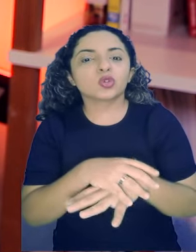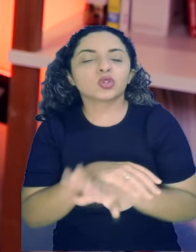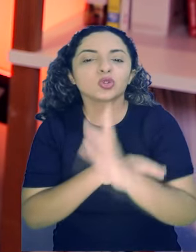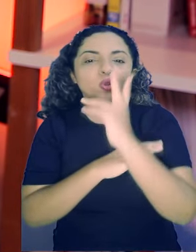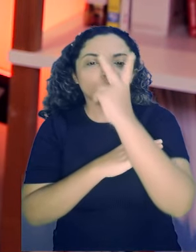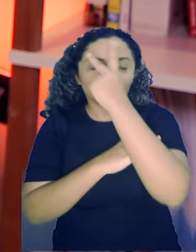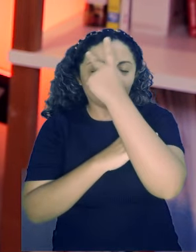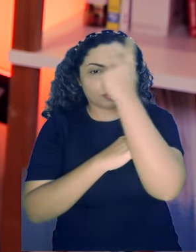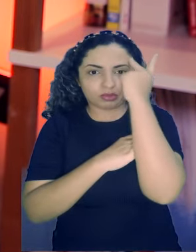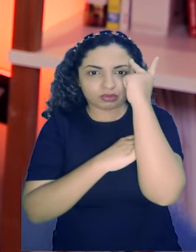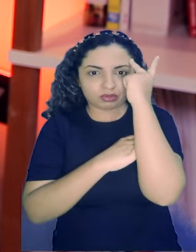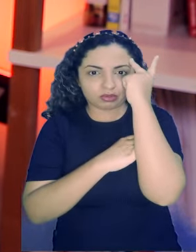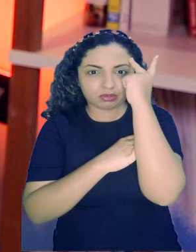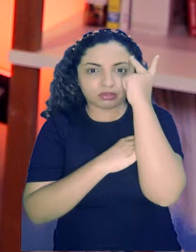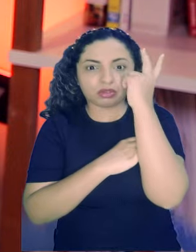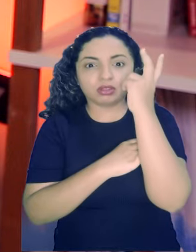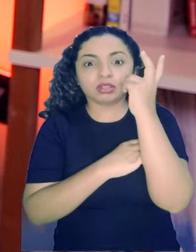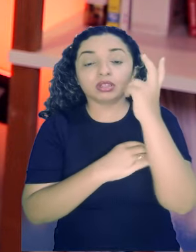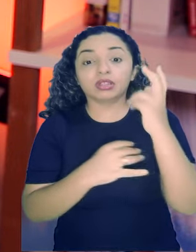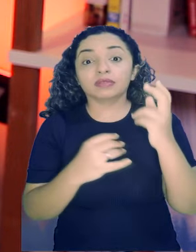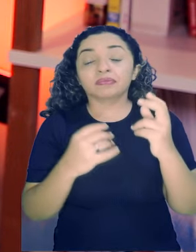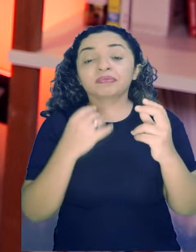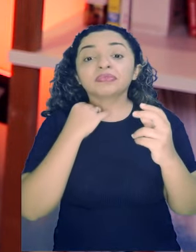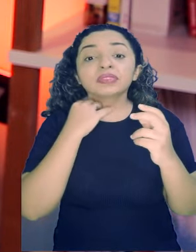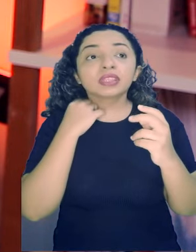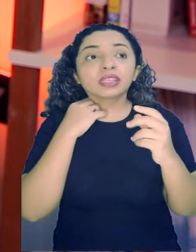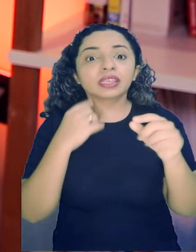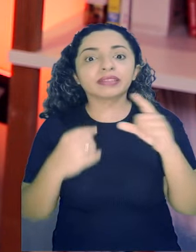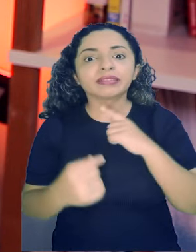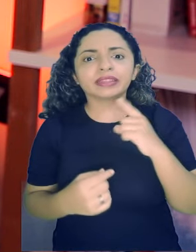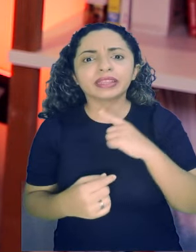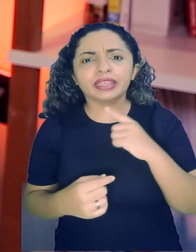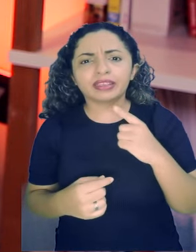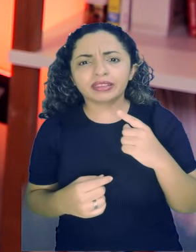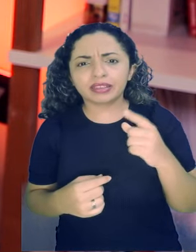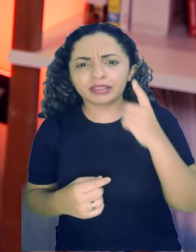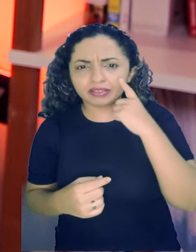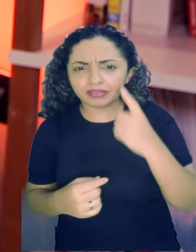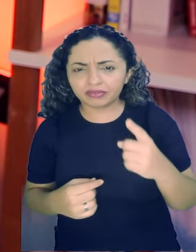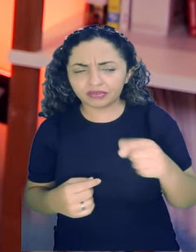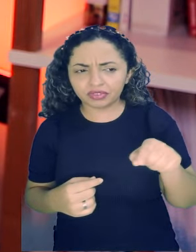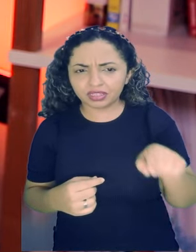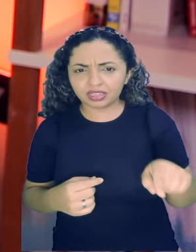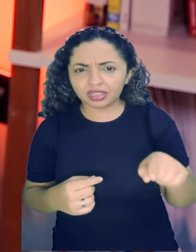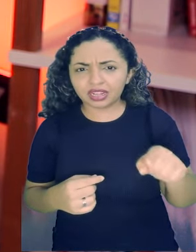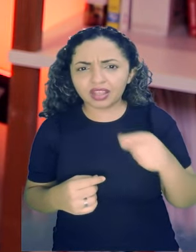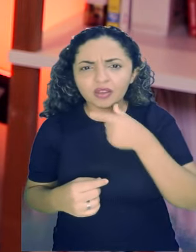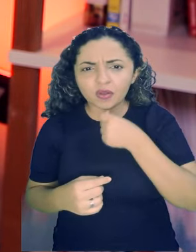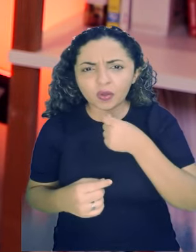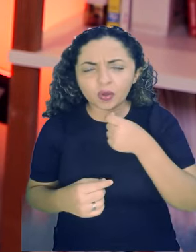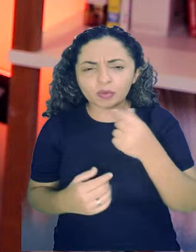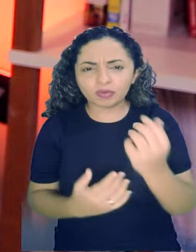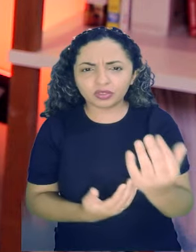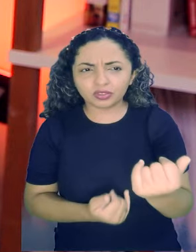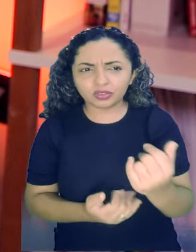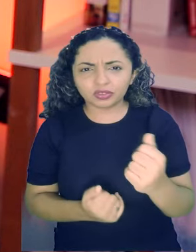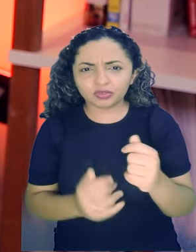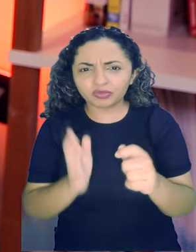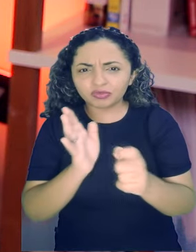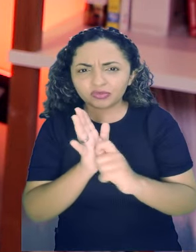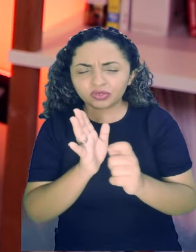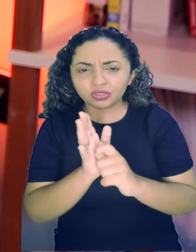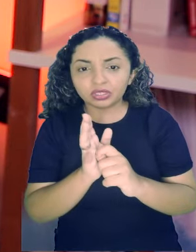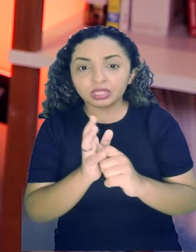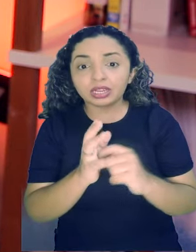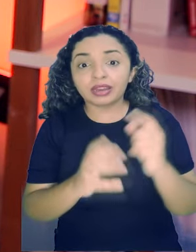característico das pessoas, e você imagina ainda mais esse ambiente com um rapaz viciado